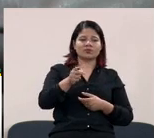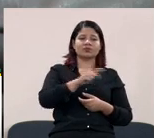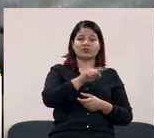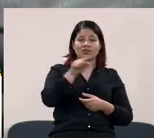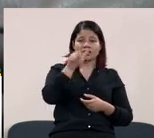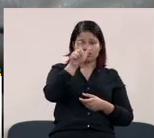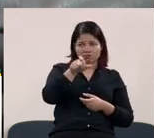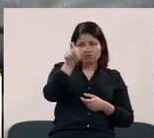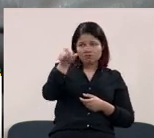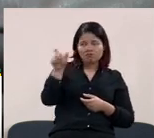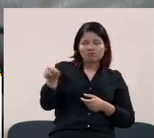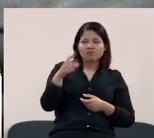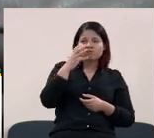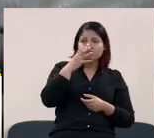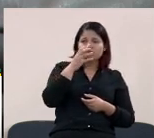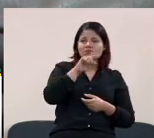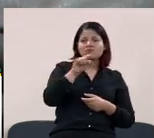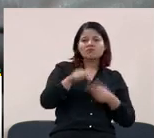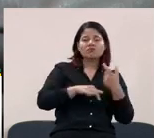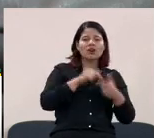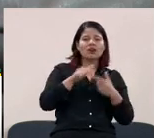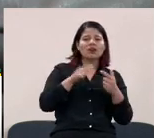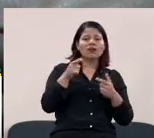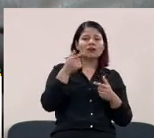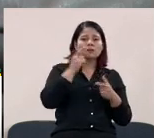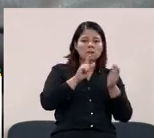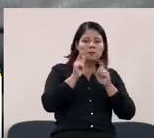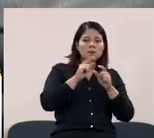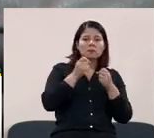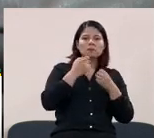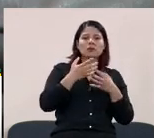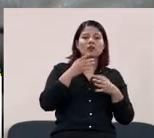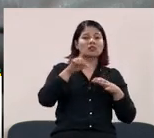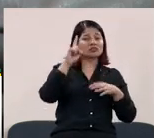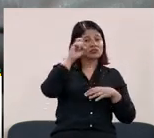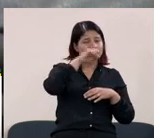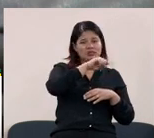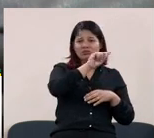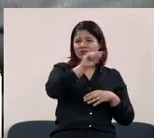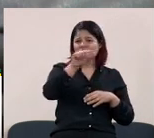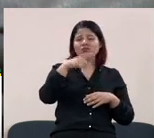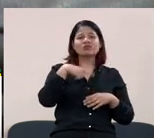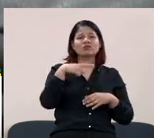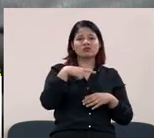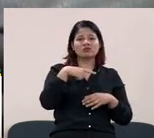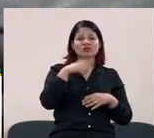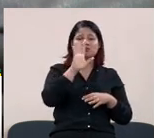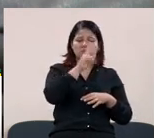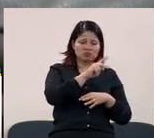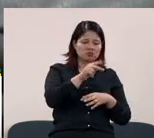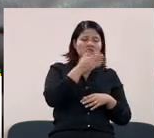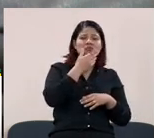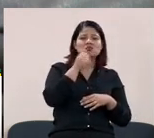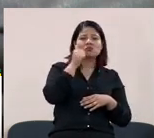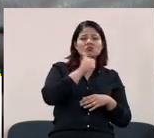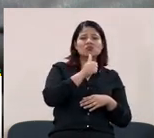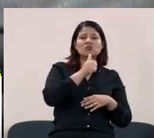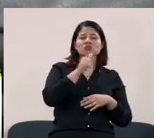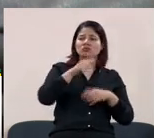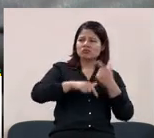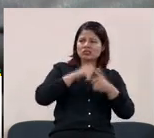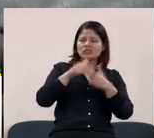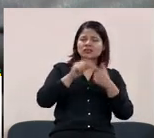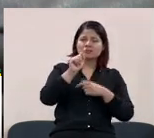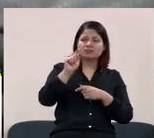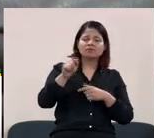apesar de todas as dificuldades desses trabalhadores, dessas trabalhadoras, que tão